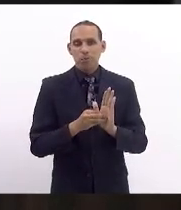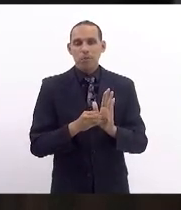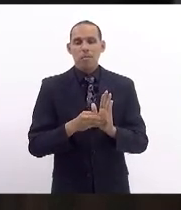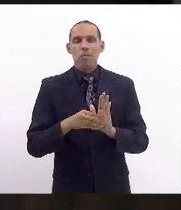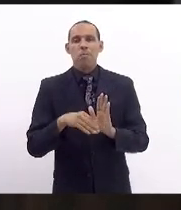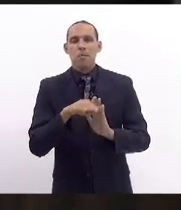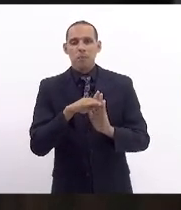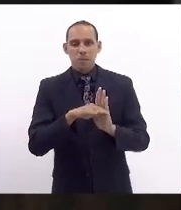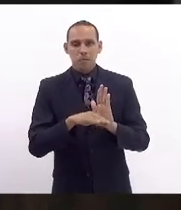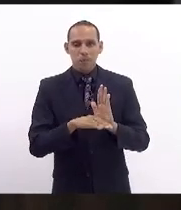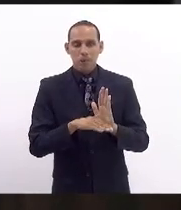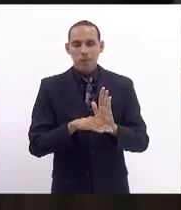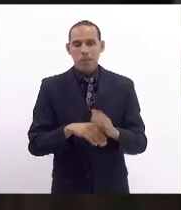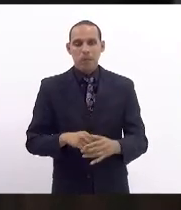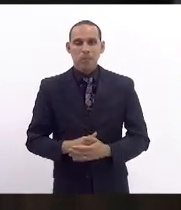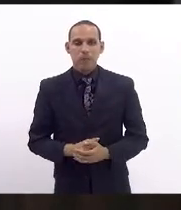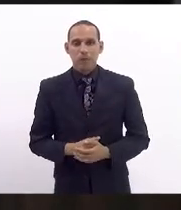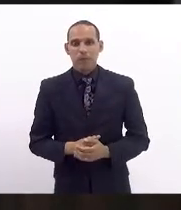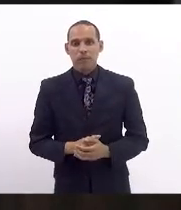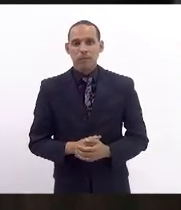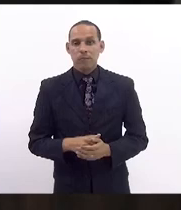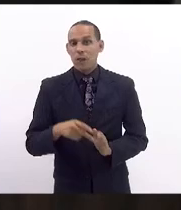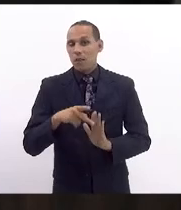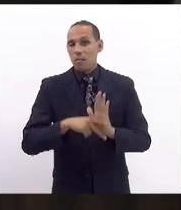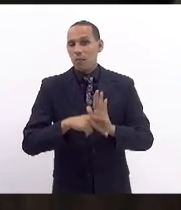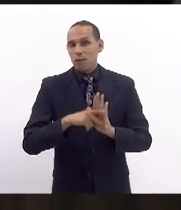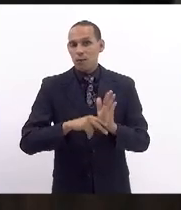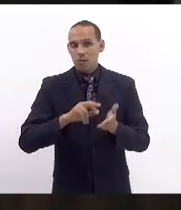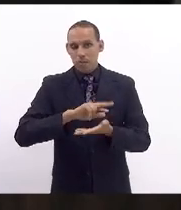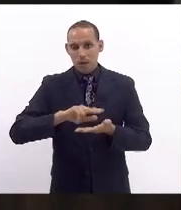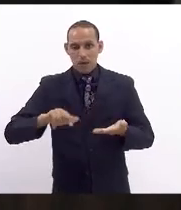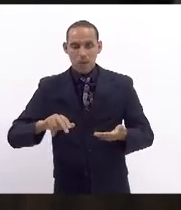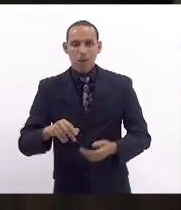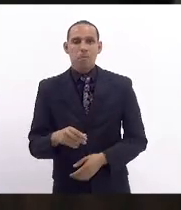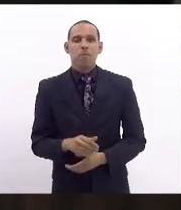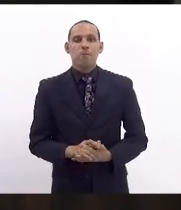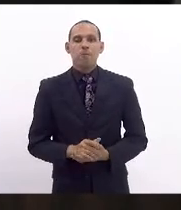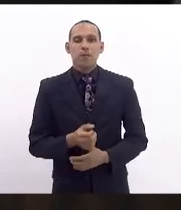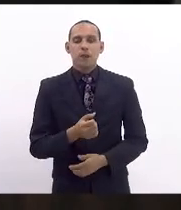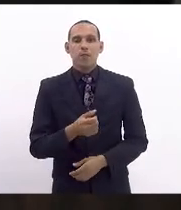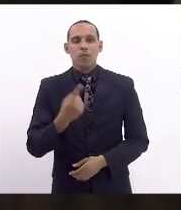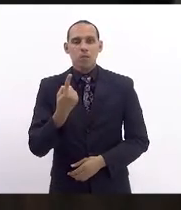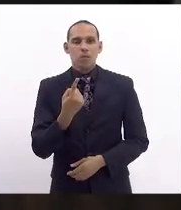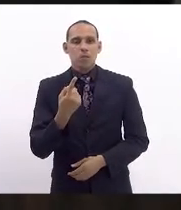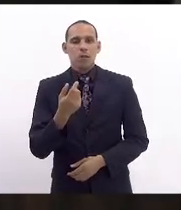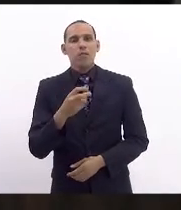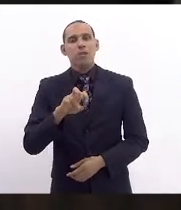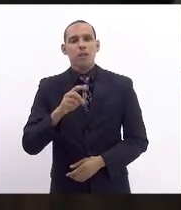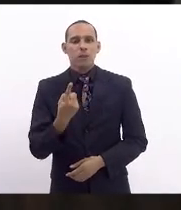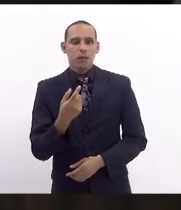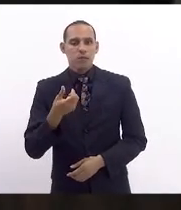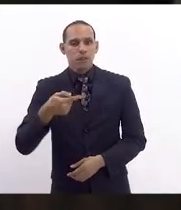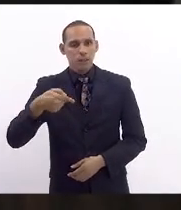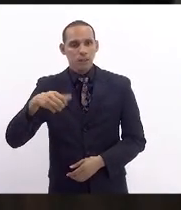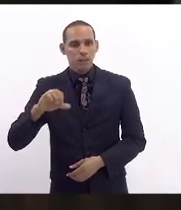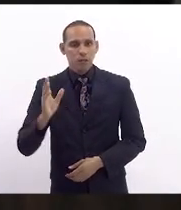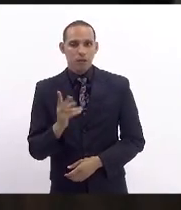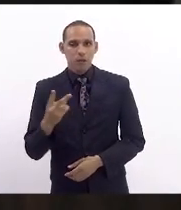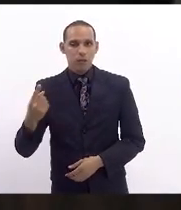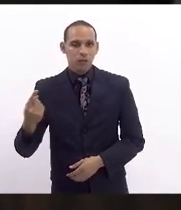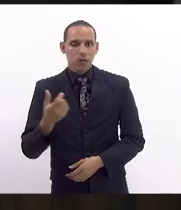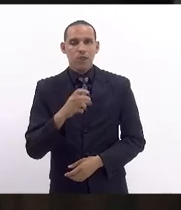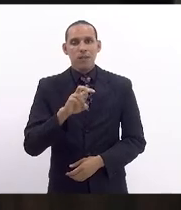dia um dos seguintes projetos projeto de lei 5179 de 2150